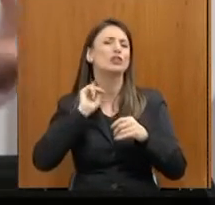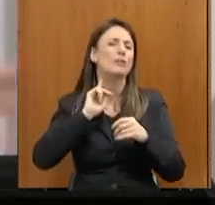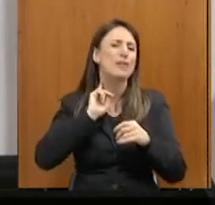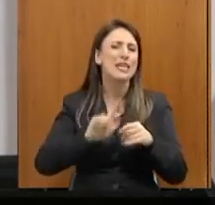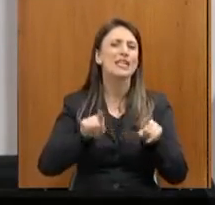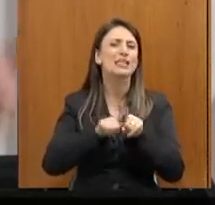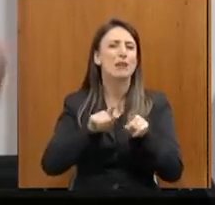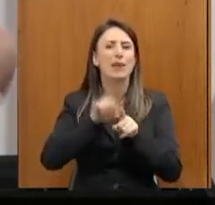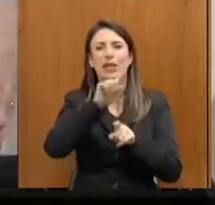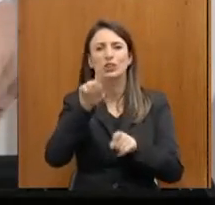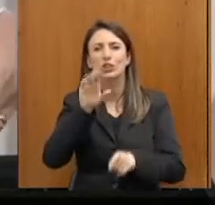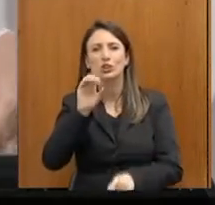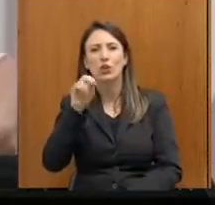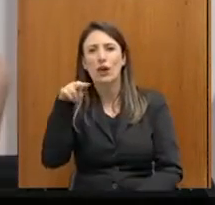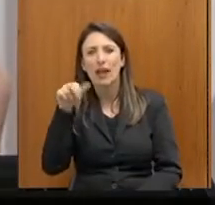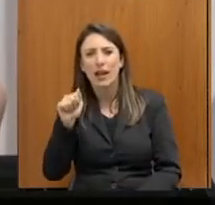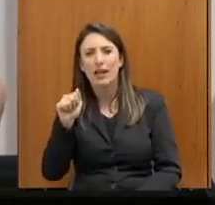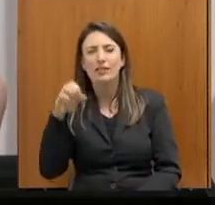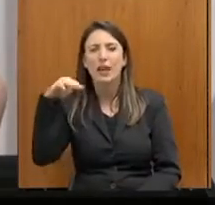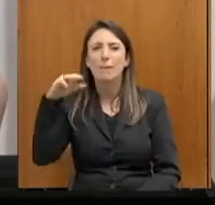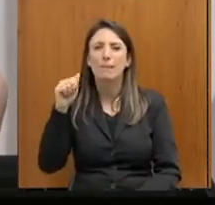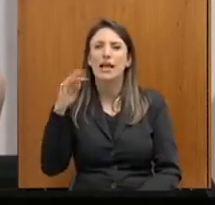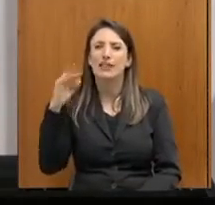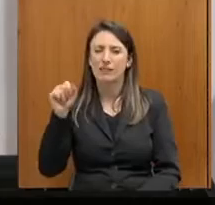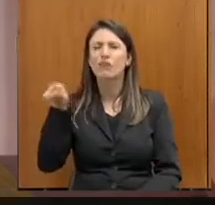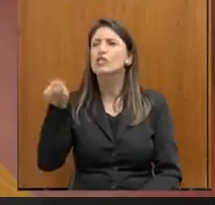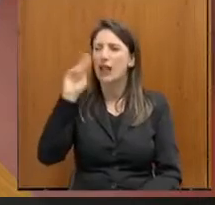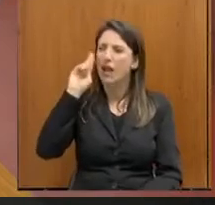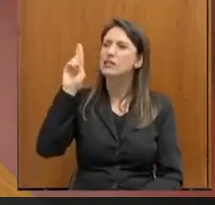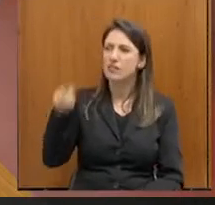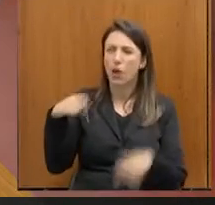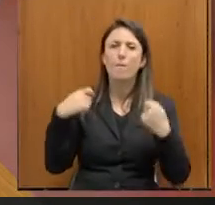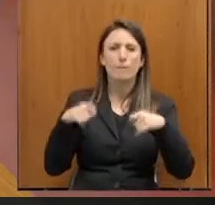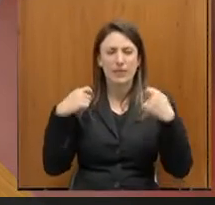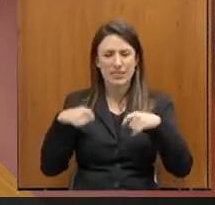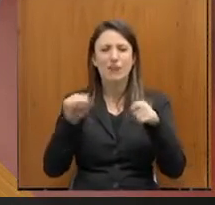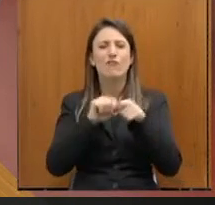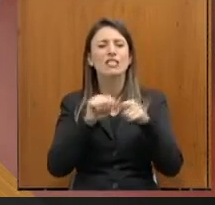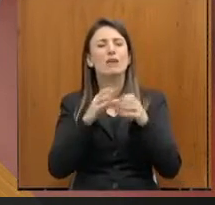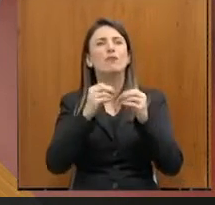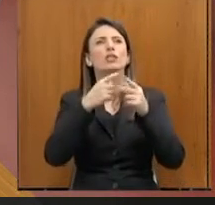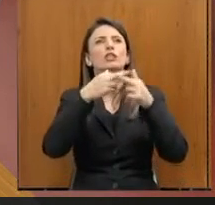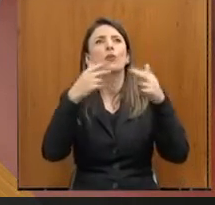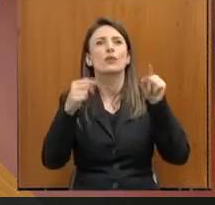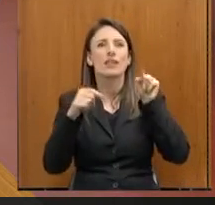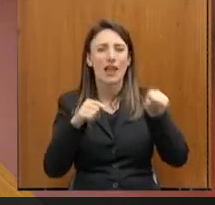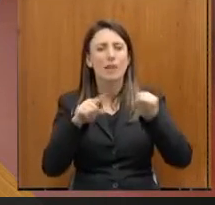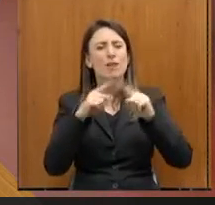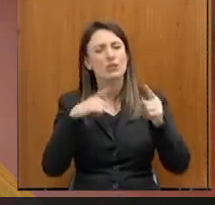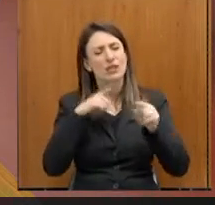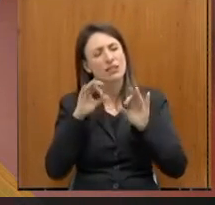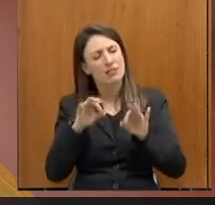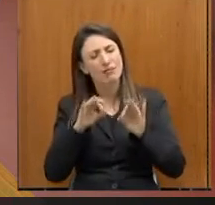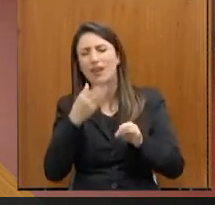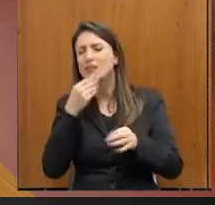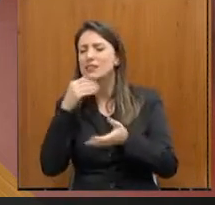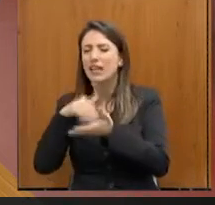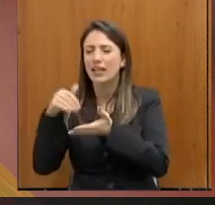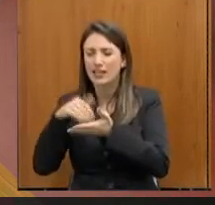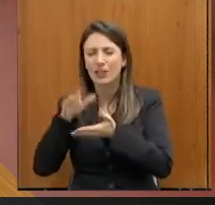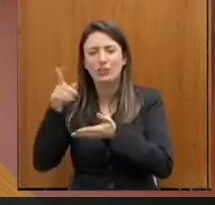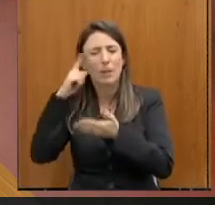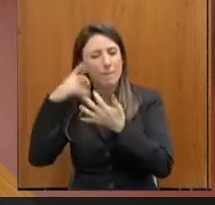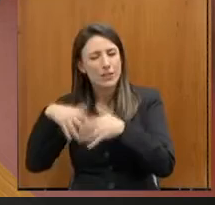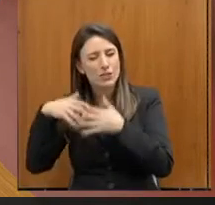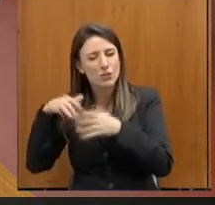R Você tem razão nós precisamos levar muita coisa para lá mas eu tenho certeza que o secretário Já tá pensando em alguma coisa porque